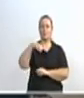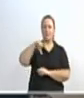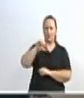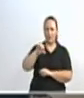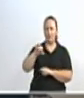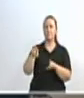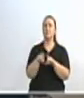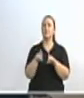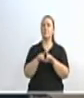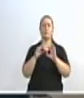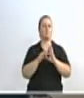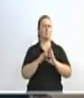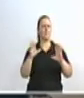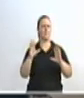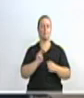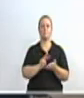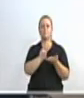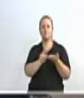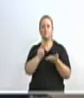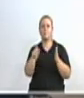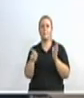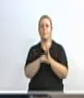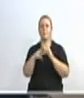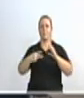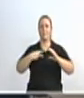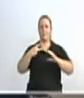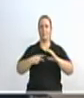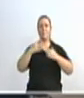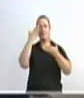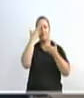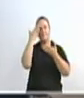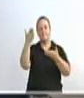ficará disponível no site da Câmara. Novamente, quero agradecer a